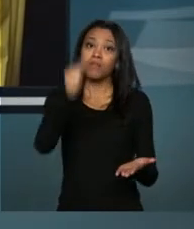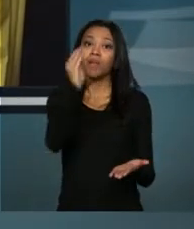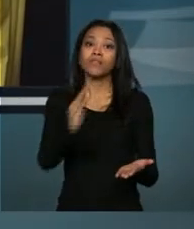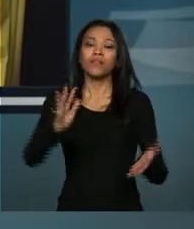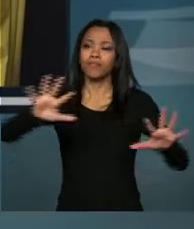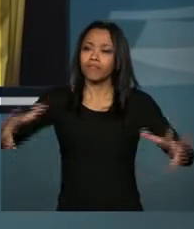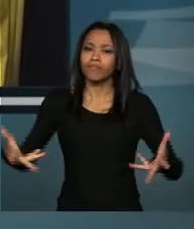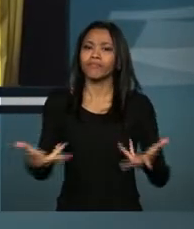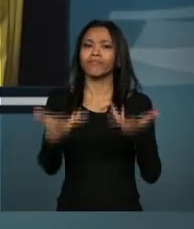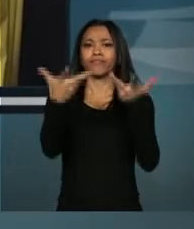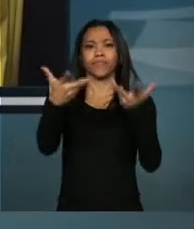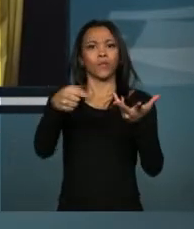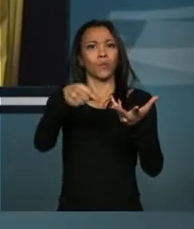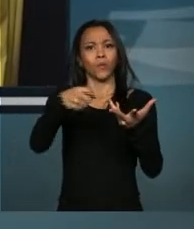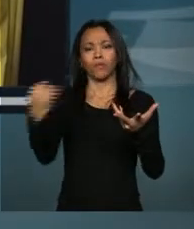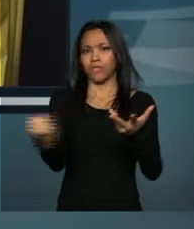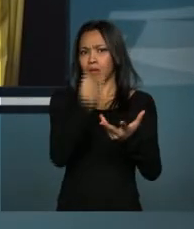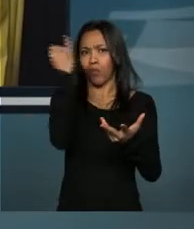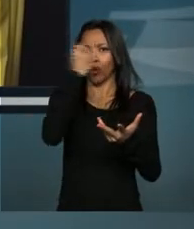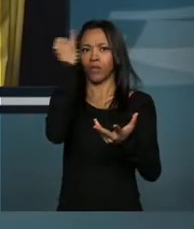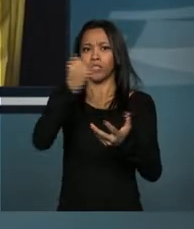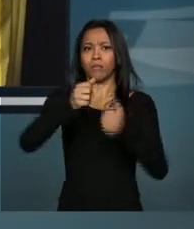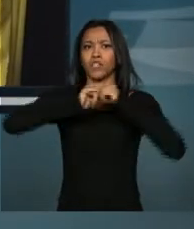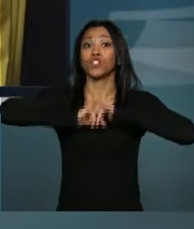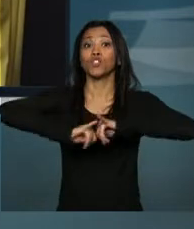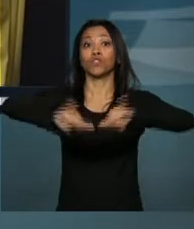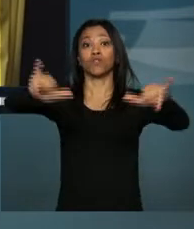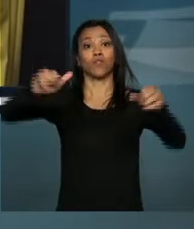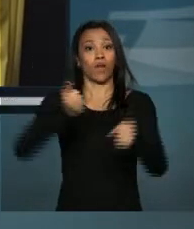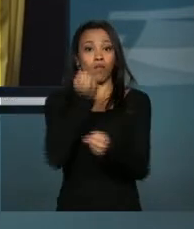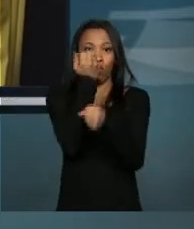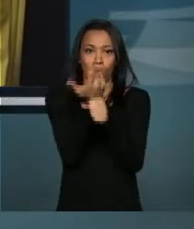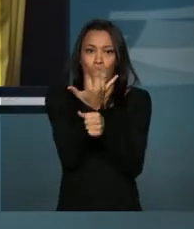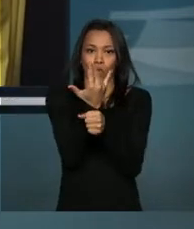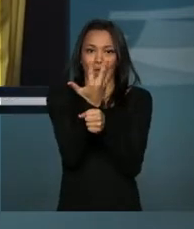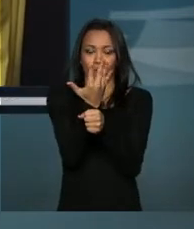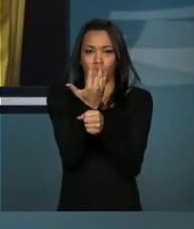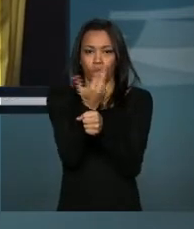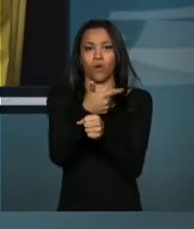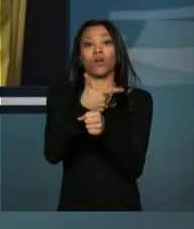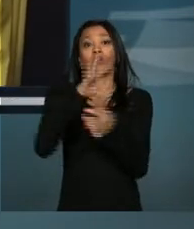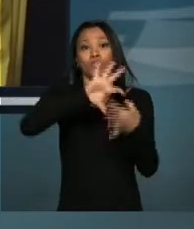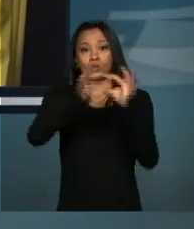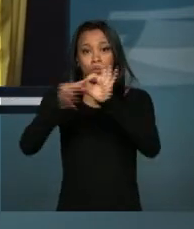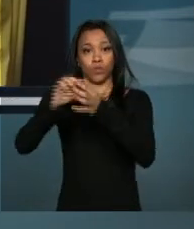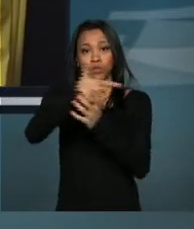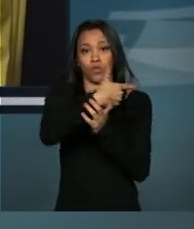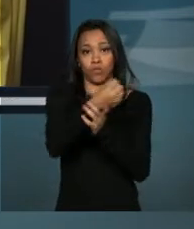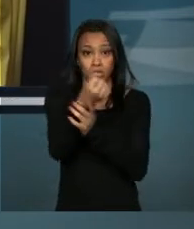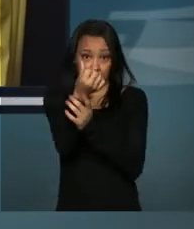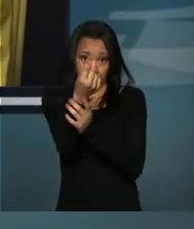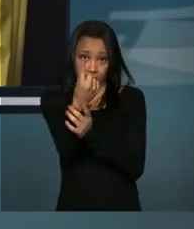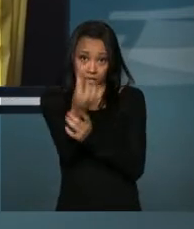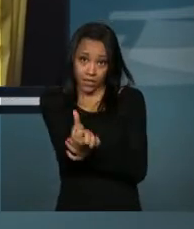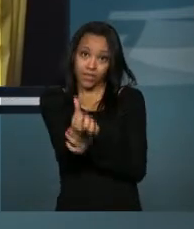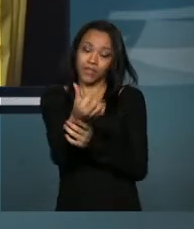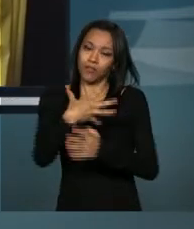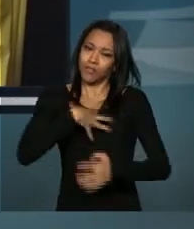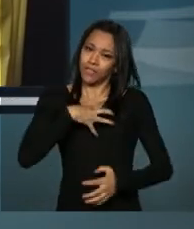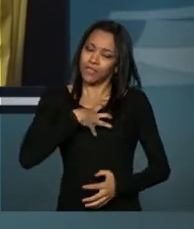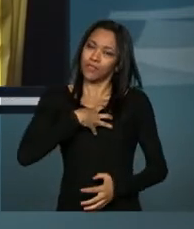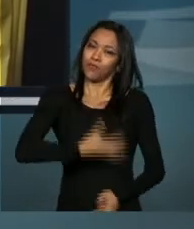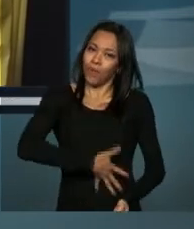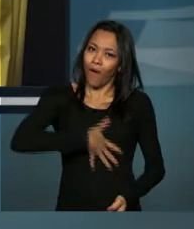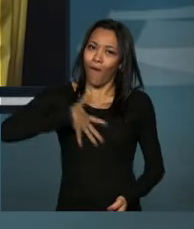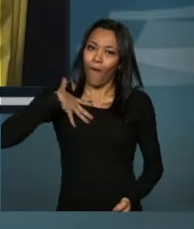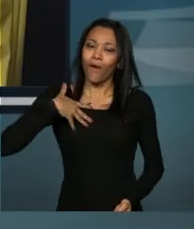marcar o anúncio da tocha olímpica dos Jogos Olímpicos de 2016. é para mim uma grande honra. Eu sei o quanto é